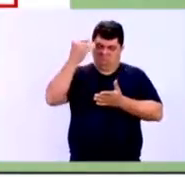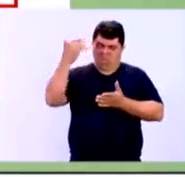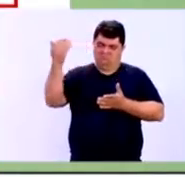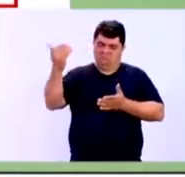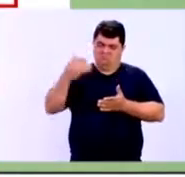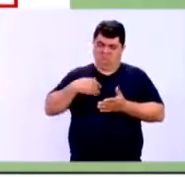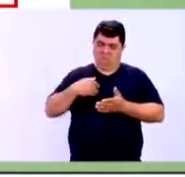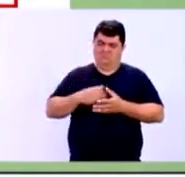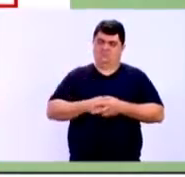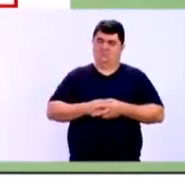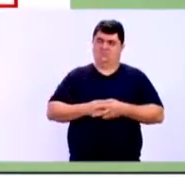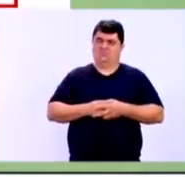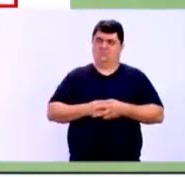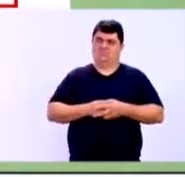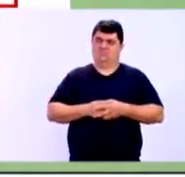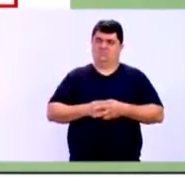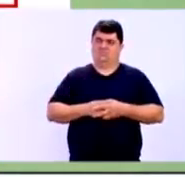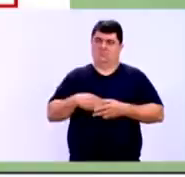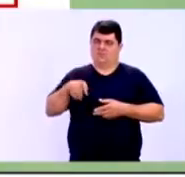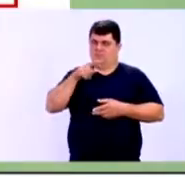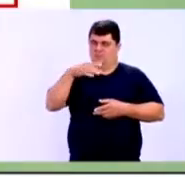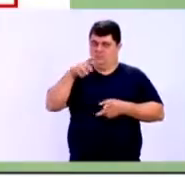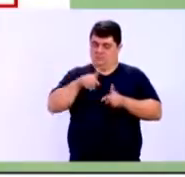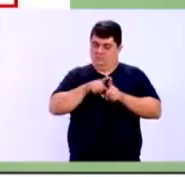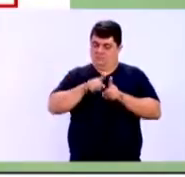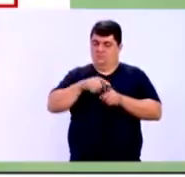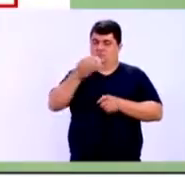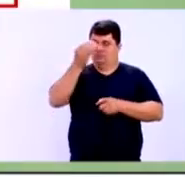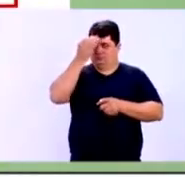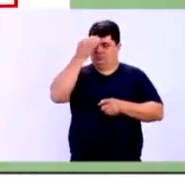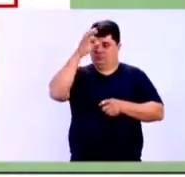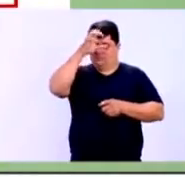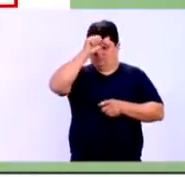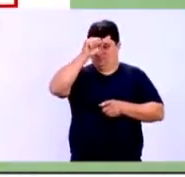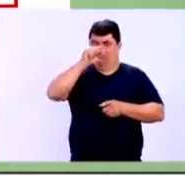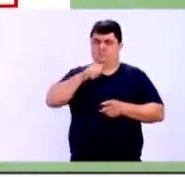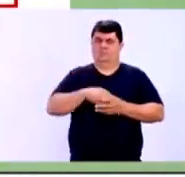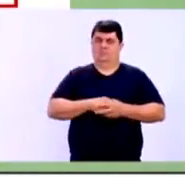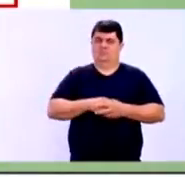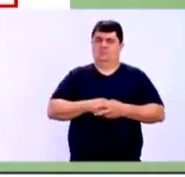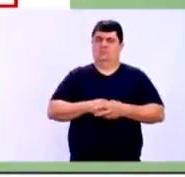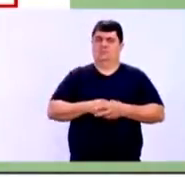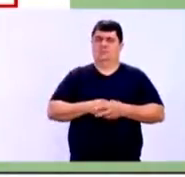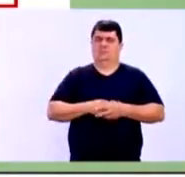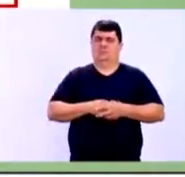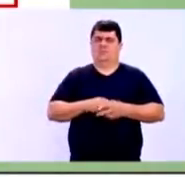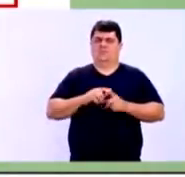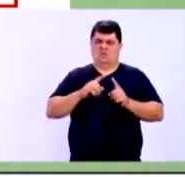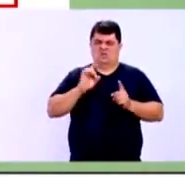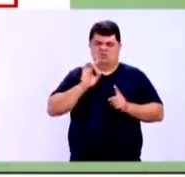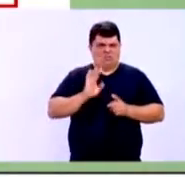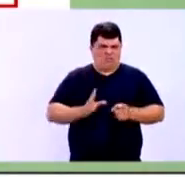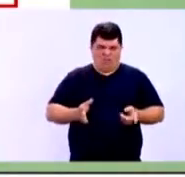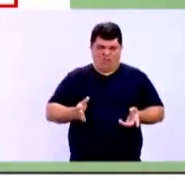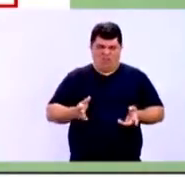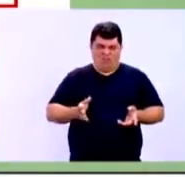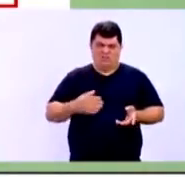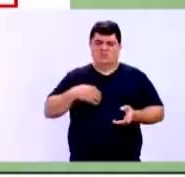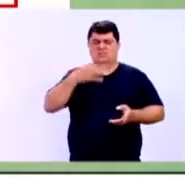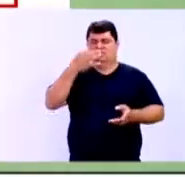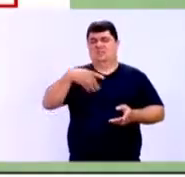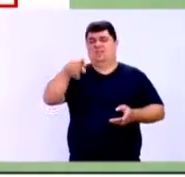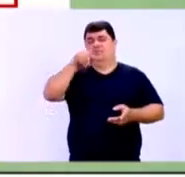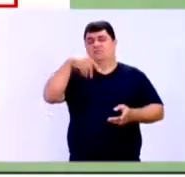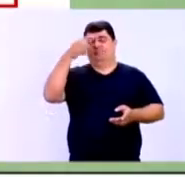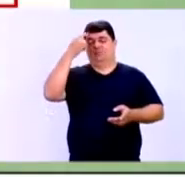mais conhecimento. E eu tenho certeza que vocês também. E eu tenho certeza que vocês falaram, mas é só isso?